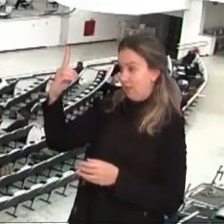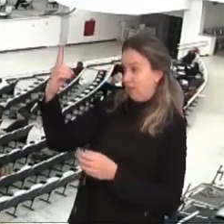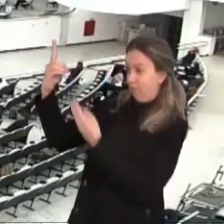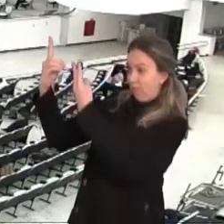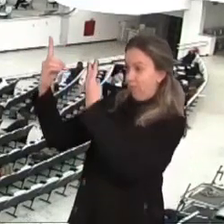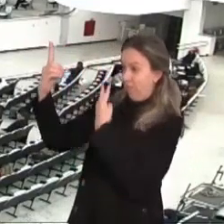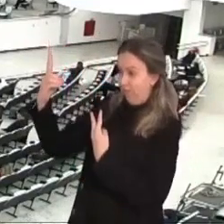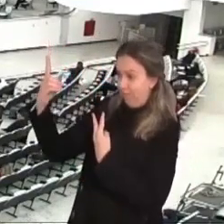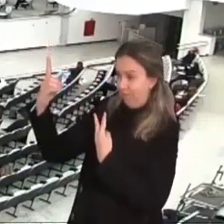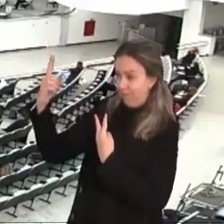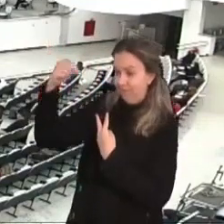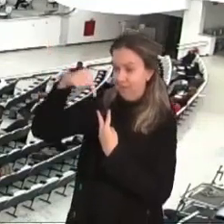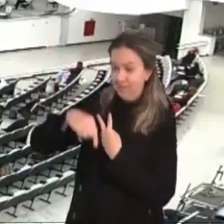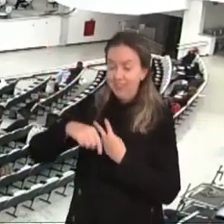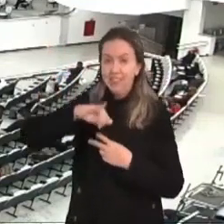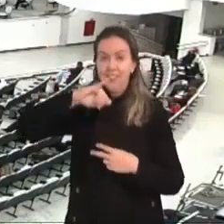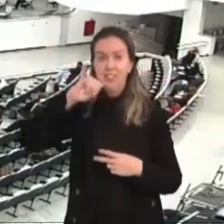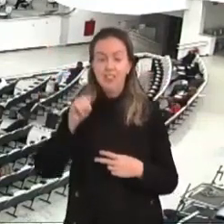livrou da cadeia.